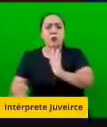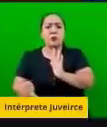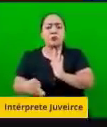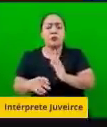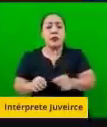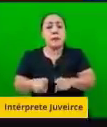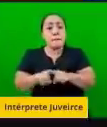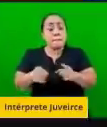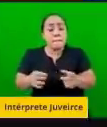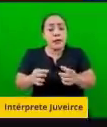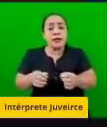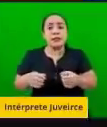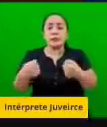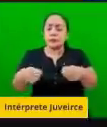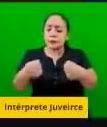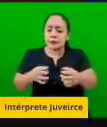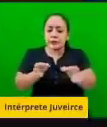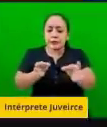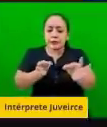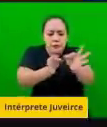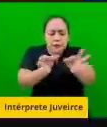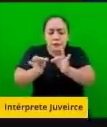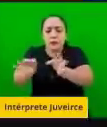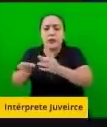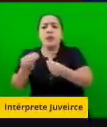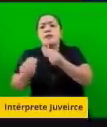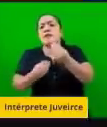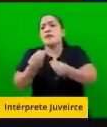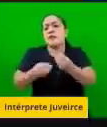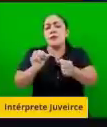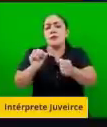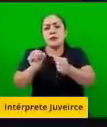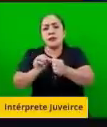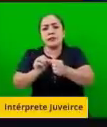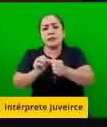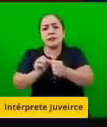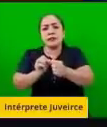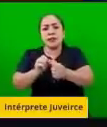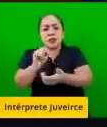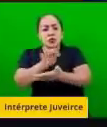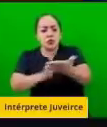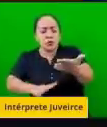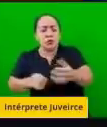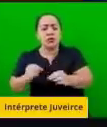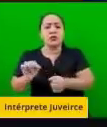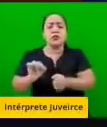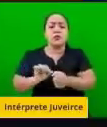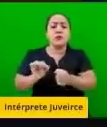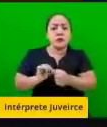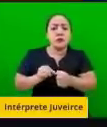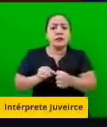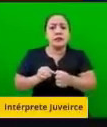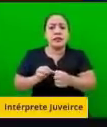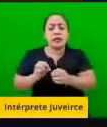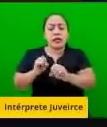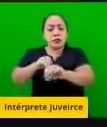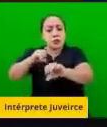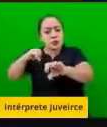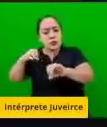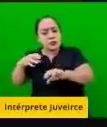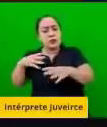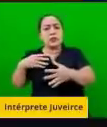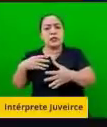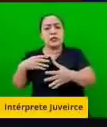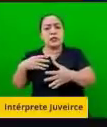elaboração dos cadernos de atividade, para que os professores possam interagir com os alunos de forma remota, seja por